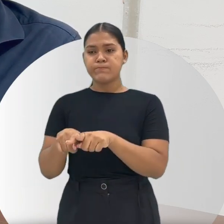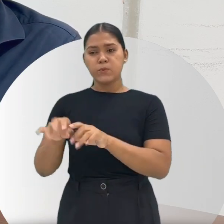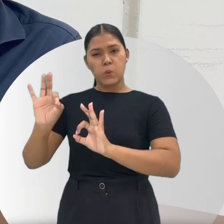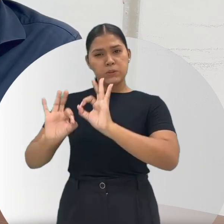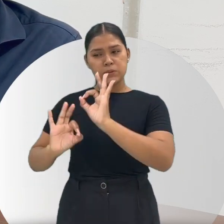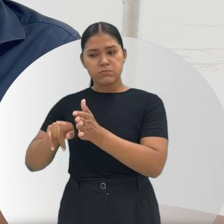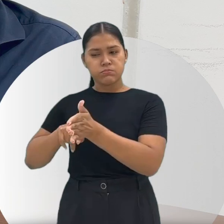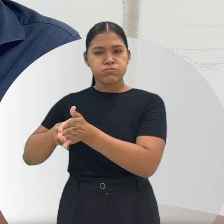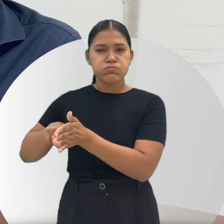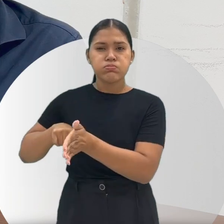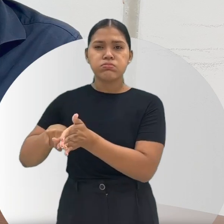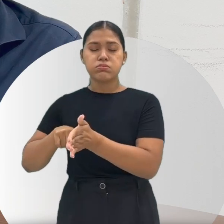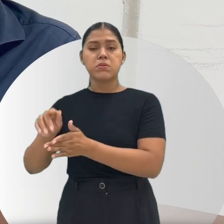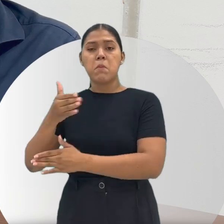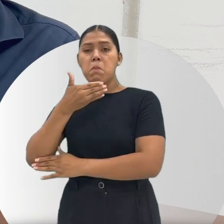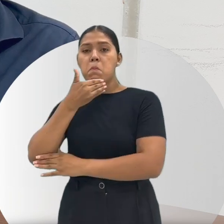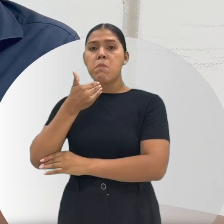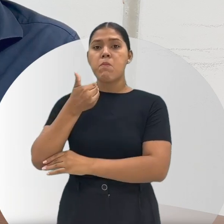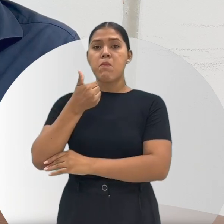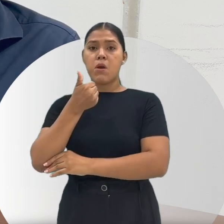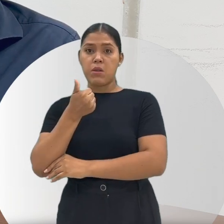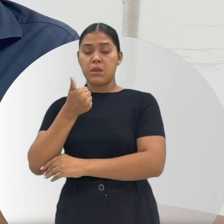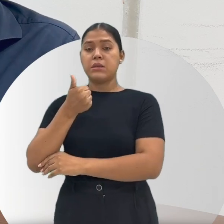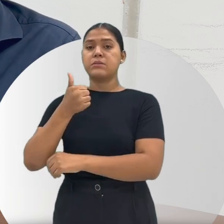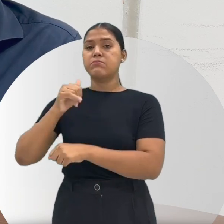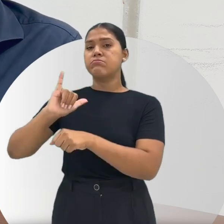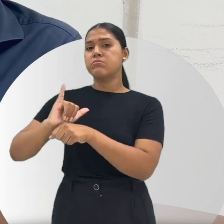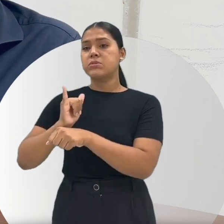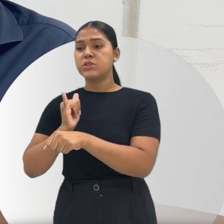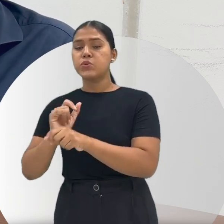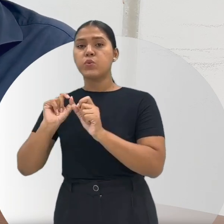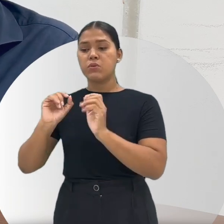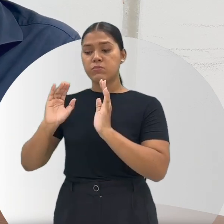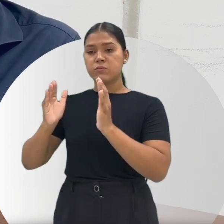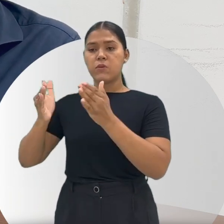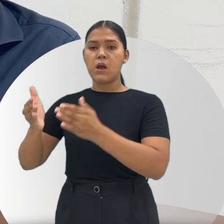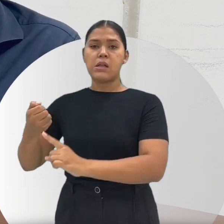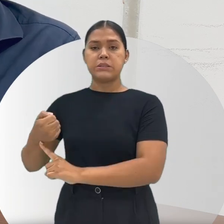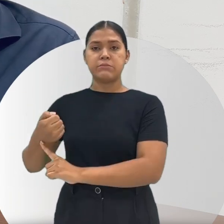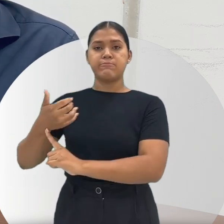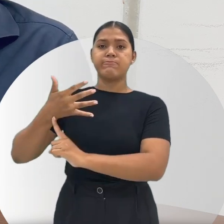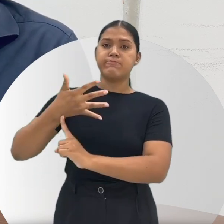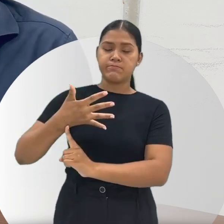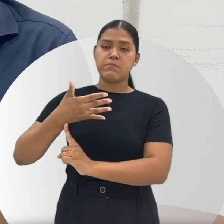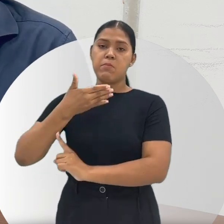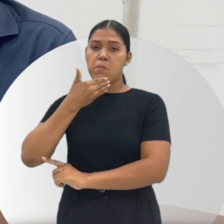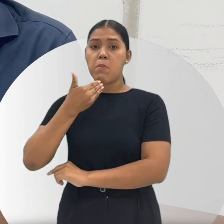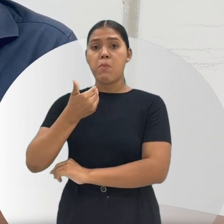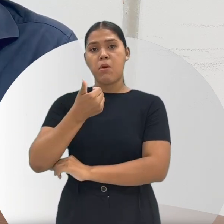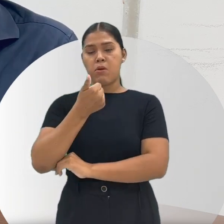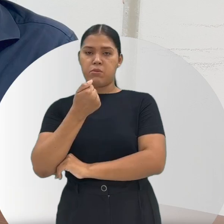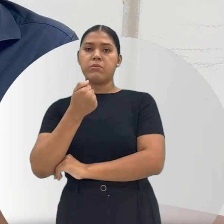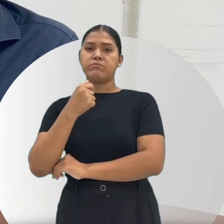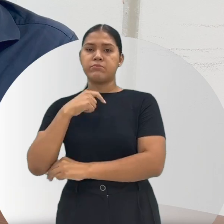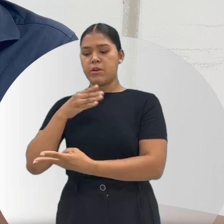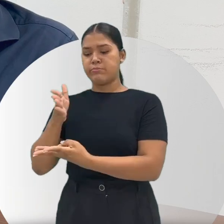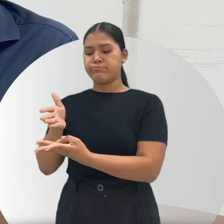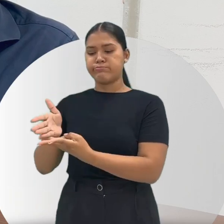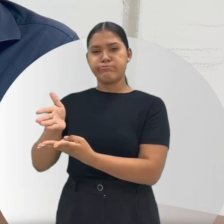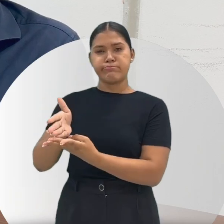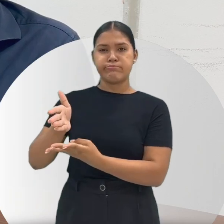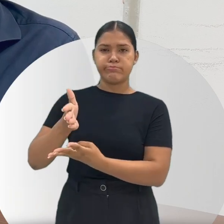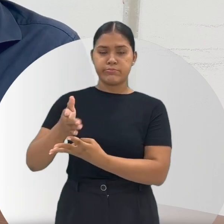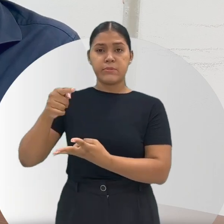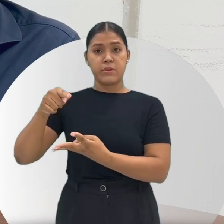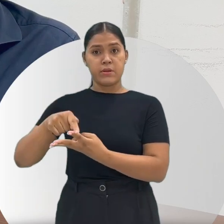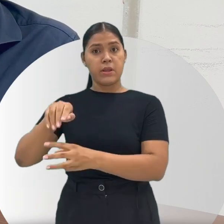estudantes tenham capacidade de engajamento em ações de extensão e pesquisa mais eficiente, né? um dos tripés institucionais é trabalhar o ensino, pesquisa e